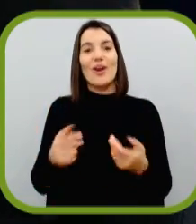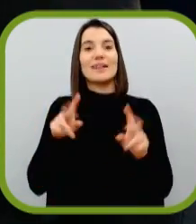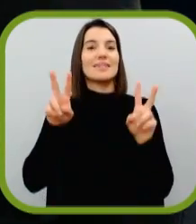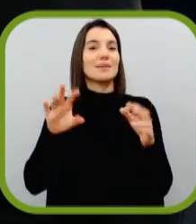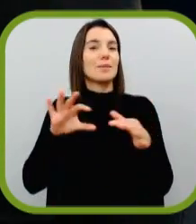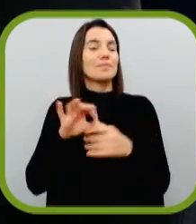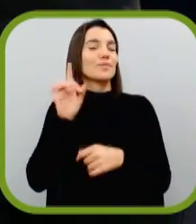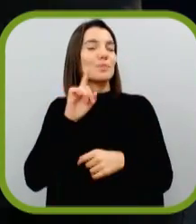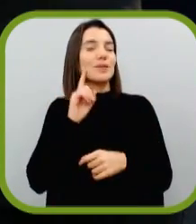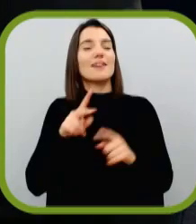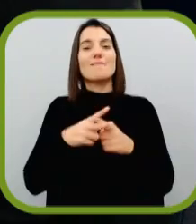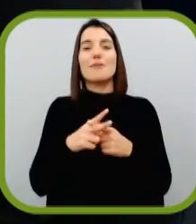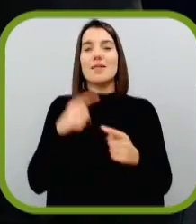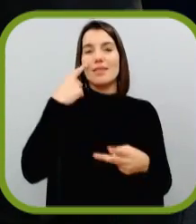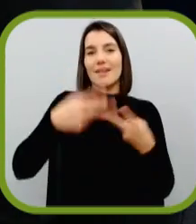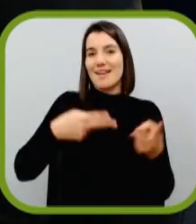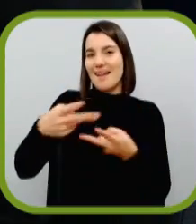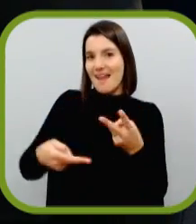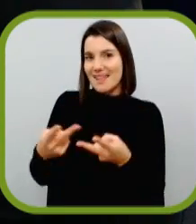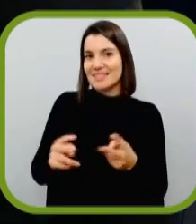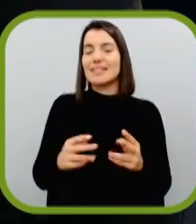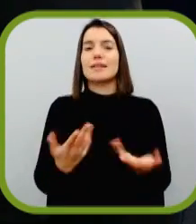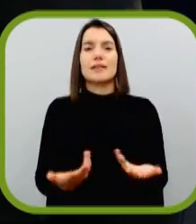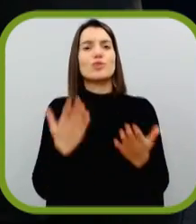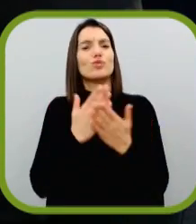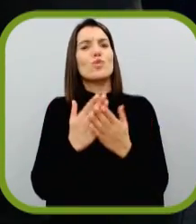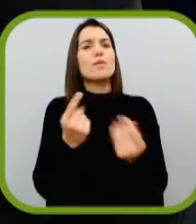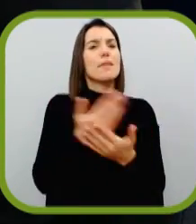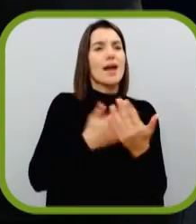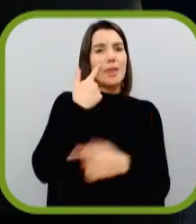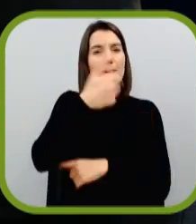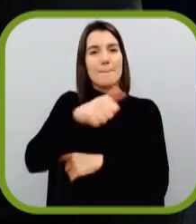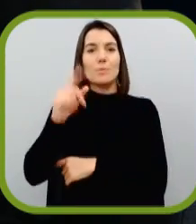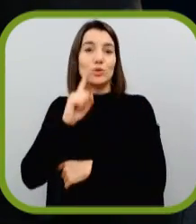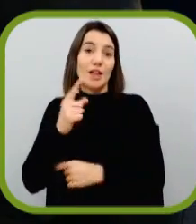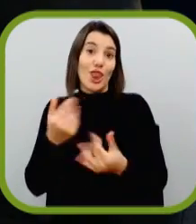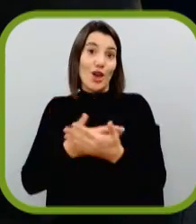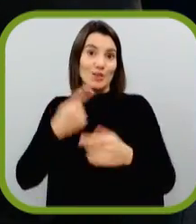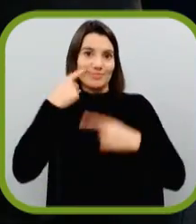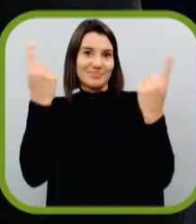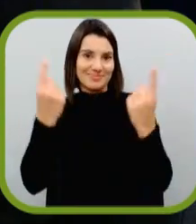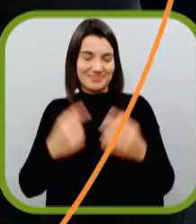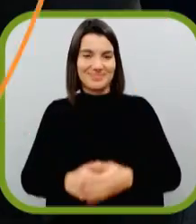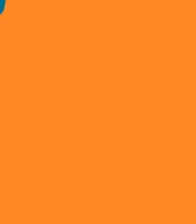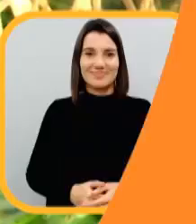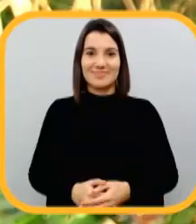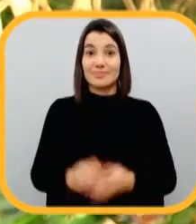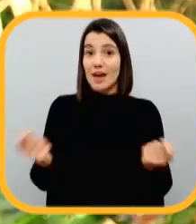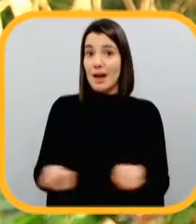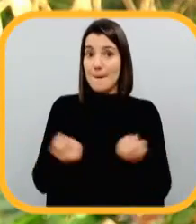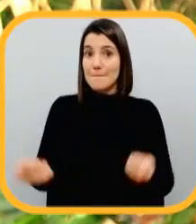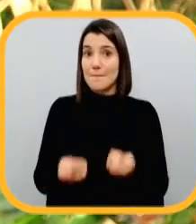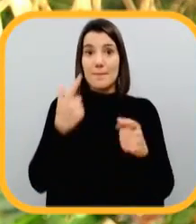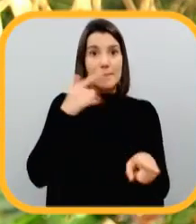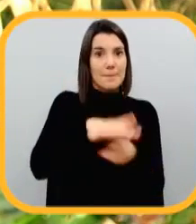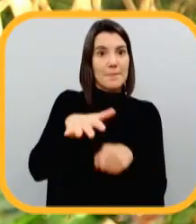panorâmica, desta vez sobre a importância das ferramentas de análise e o papel dos estudos de mercado no lançamento de um negócio. As